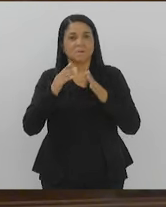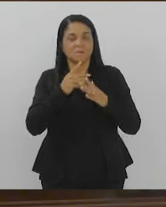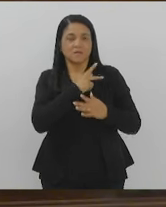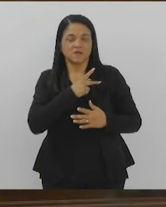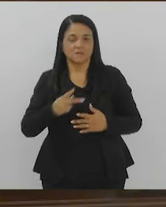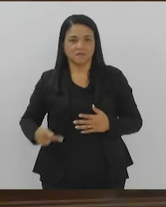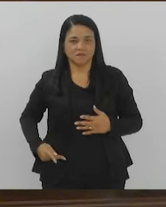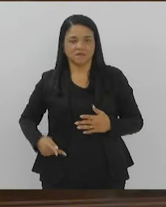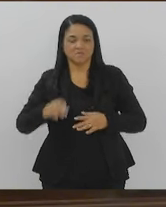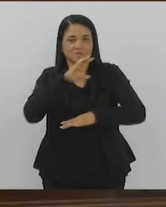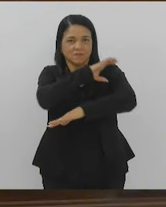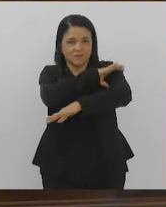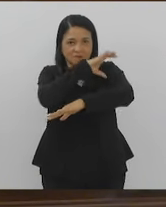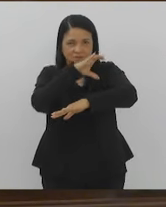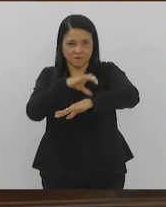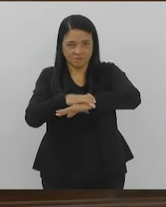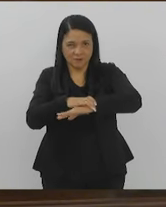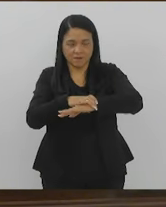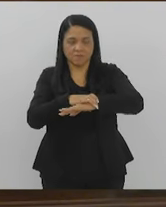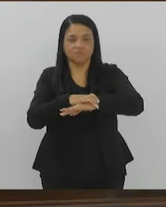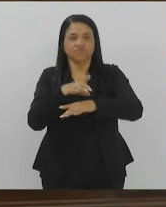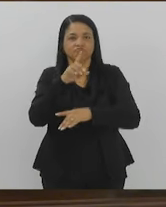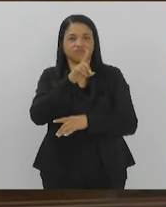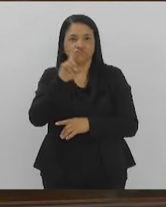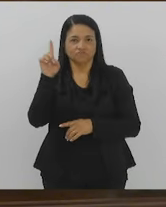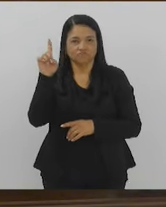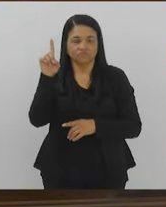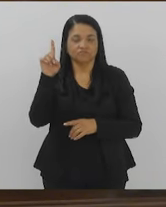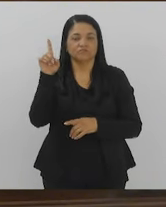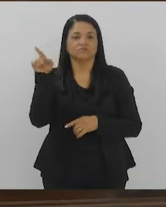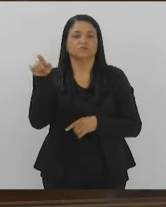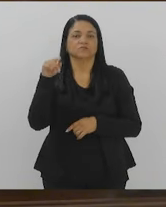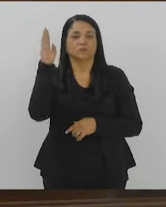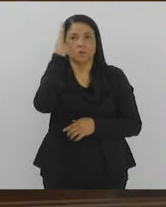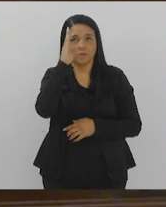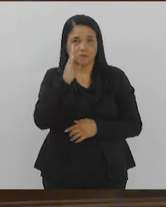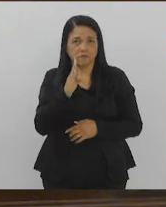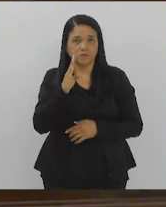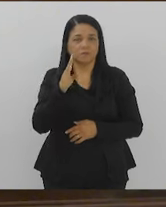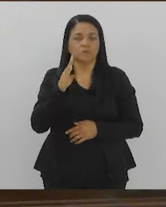de Deus Mãe do Brasil, ali em Belém do Pará,